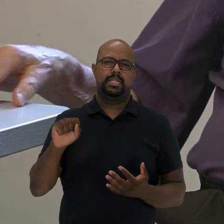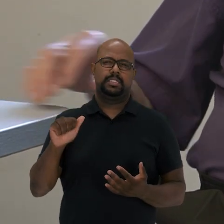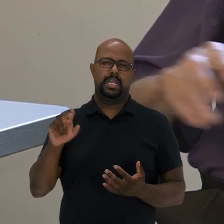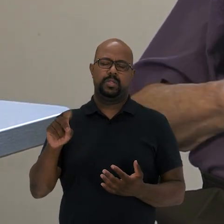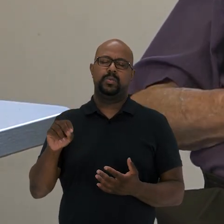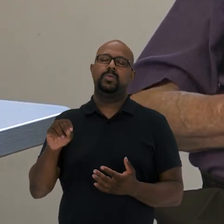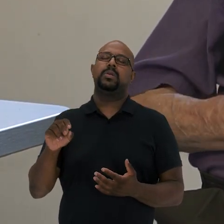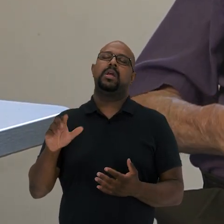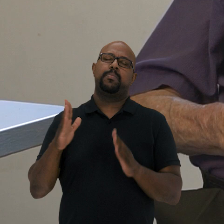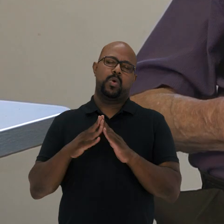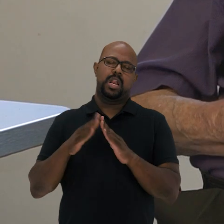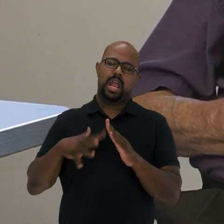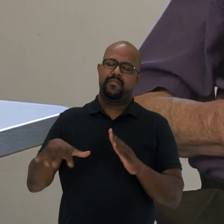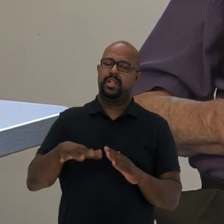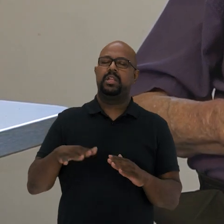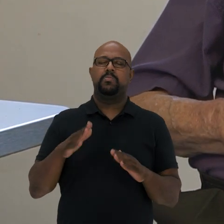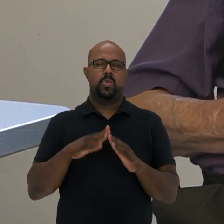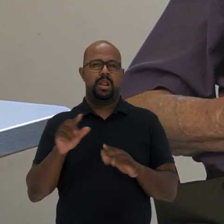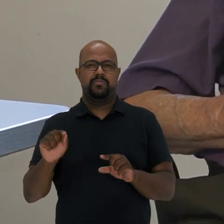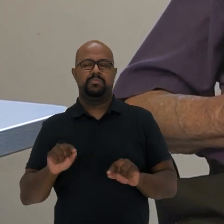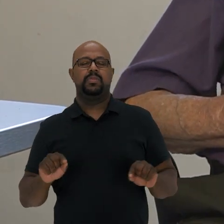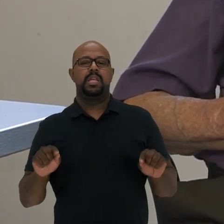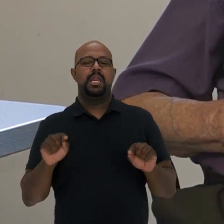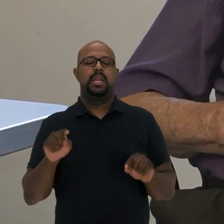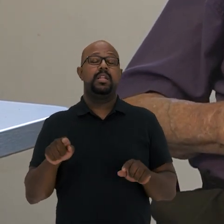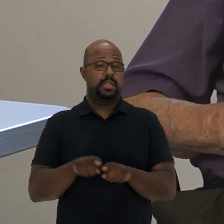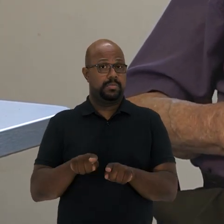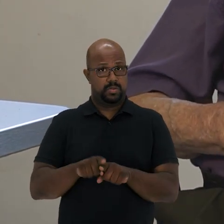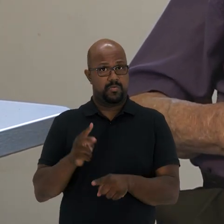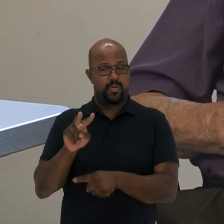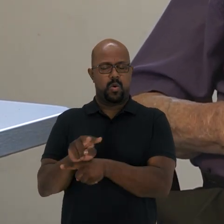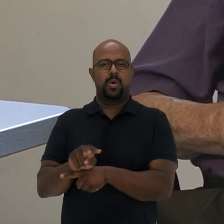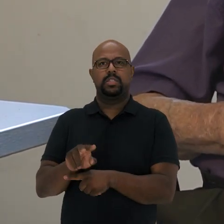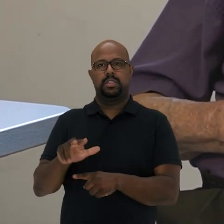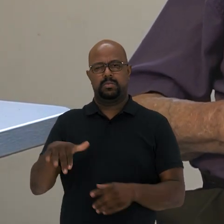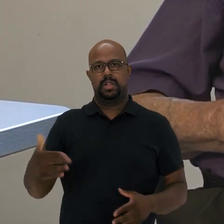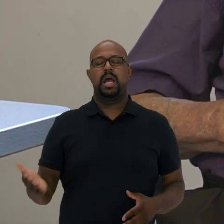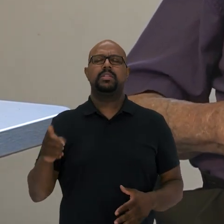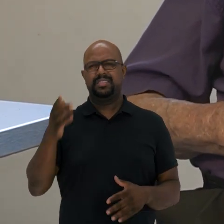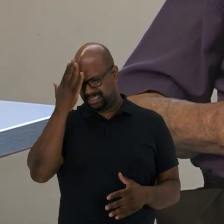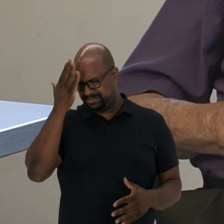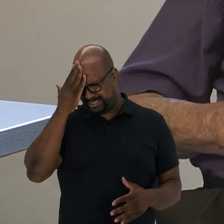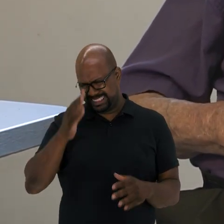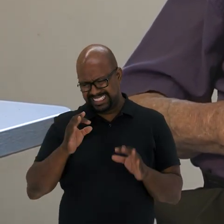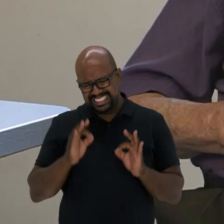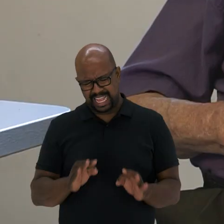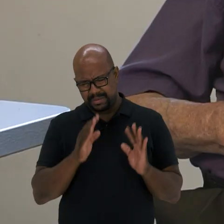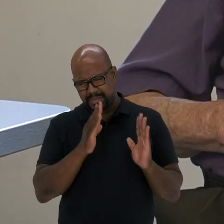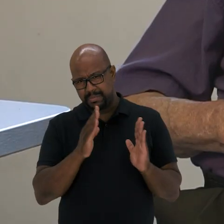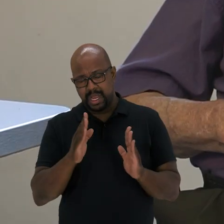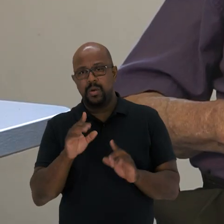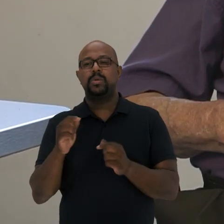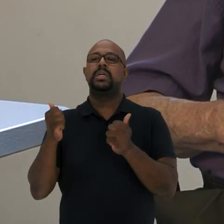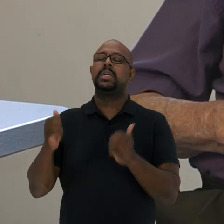casal que morava ali, que morava lá e tomava conta do lar ali. Ele sabia